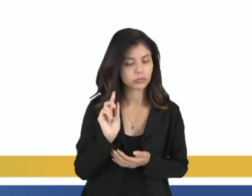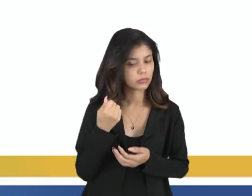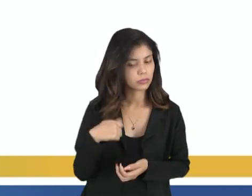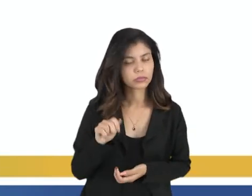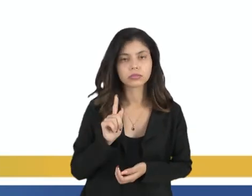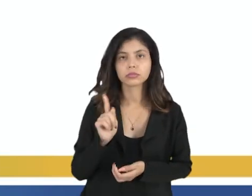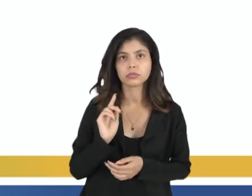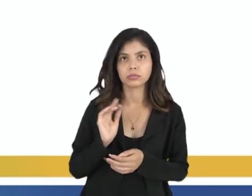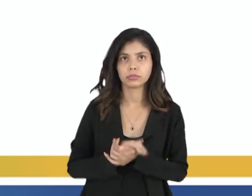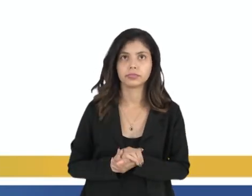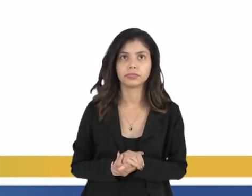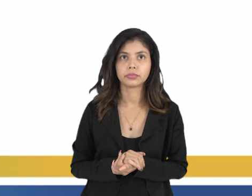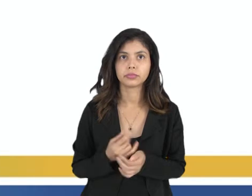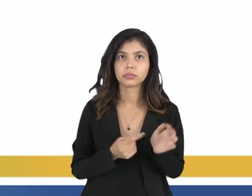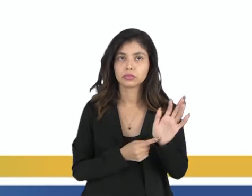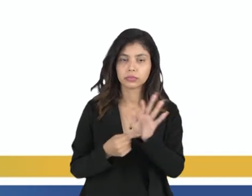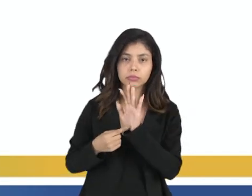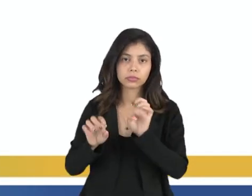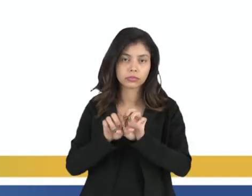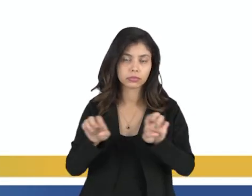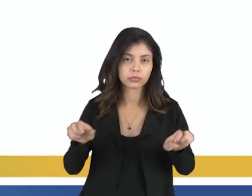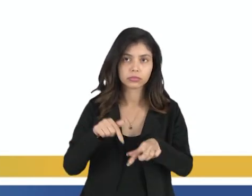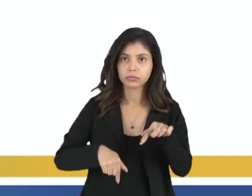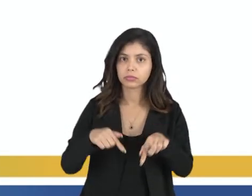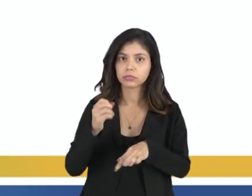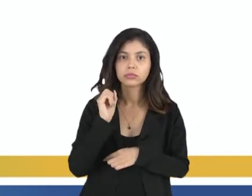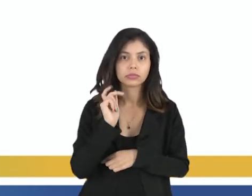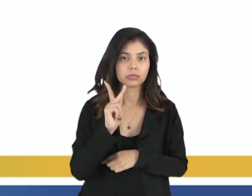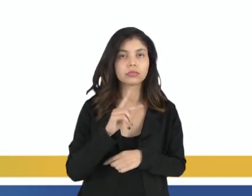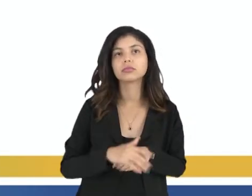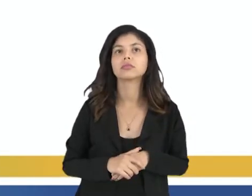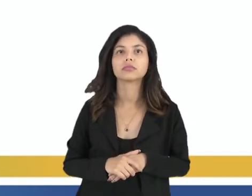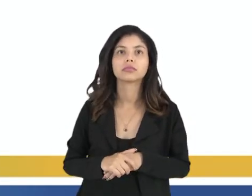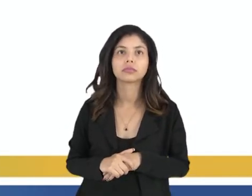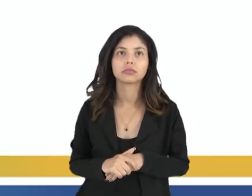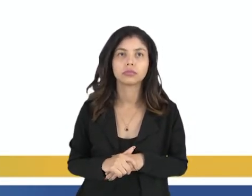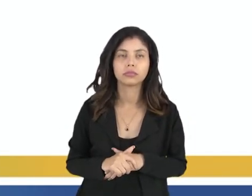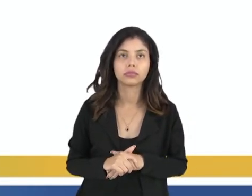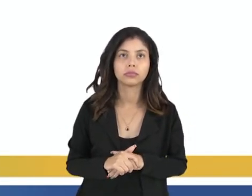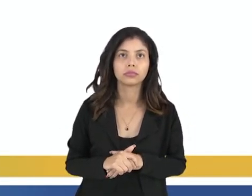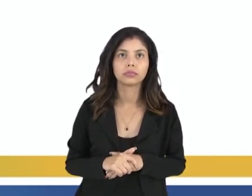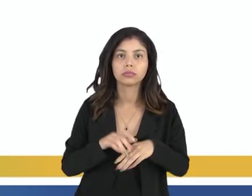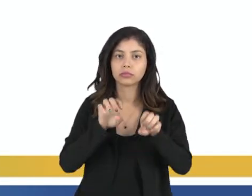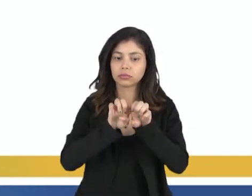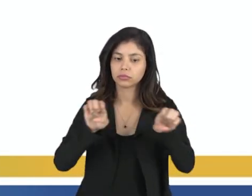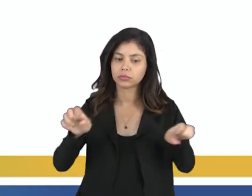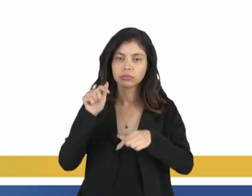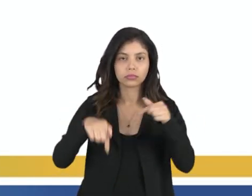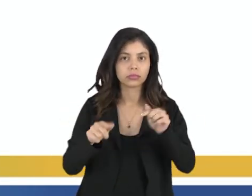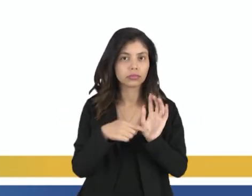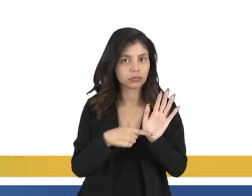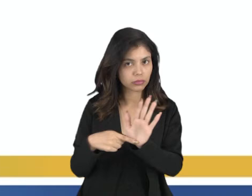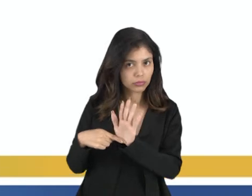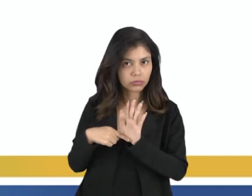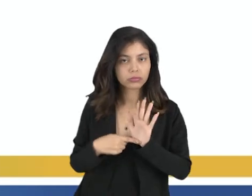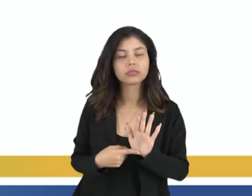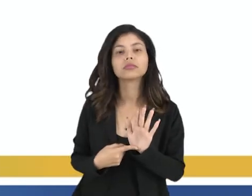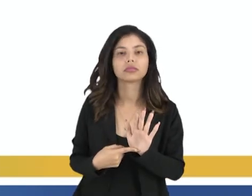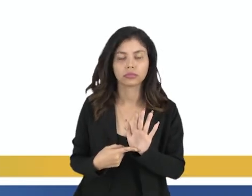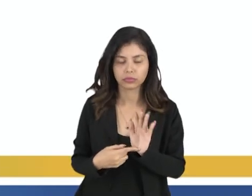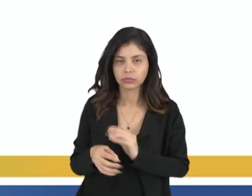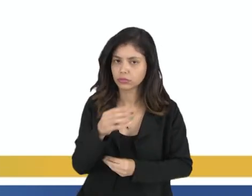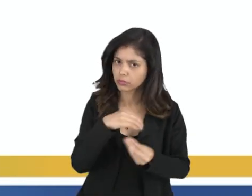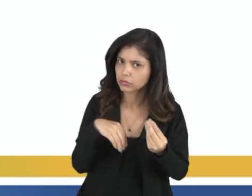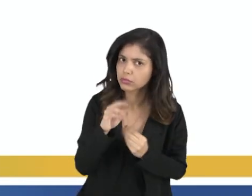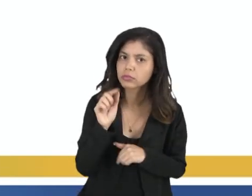ok? Então, isso aqui representa a equação química, beleza? A equação química representa a reação química,